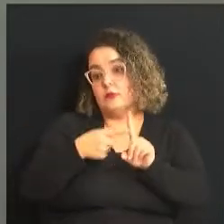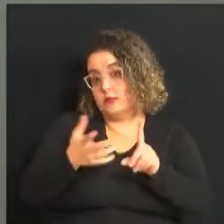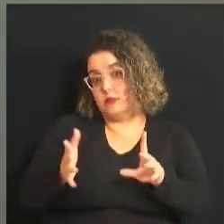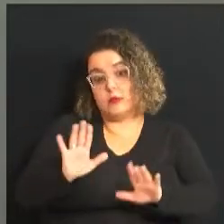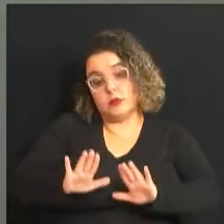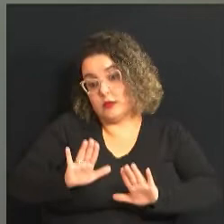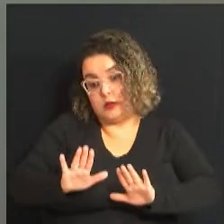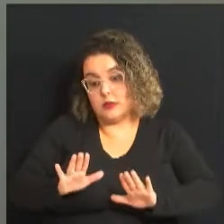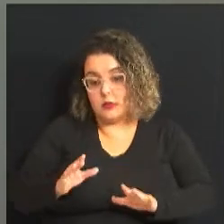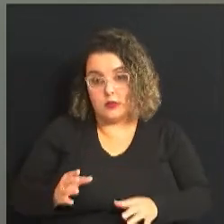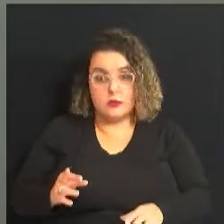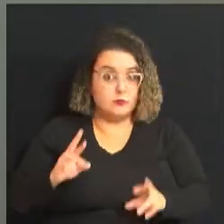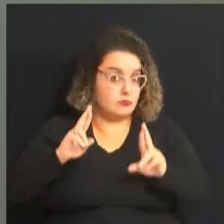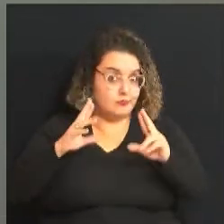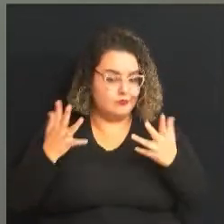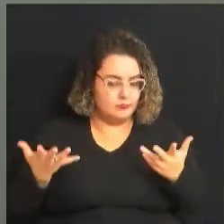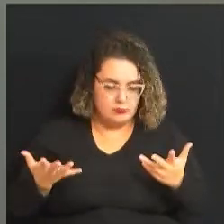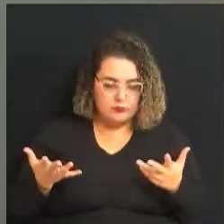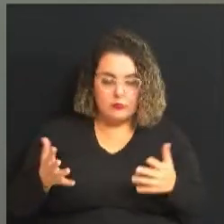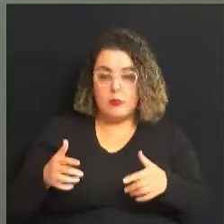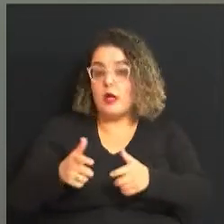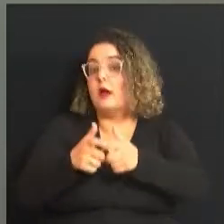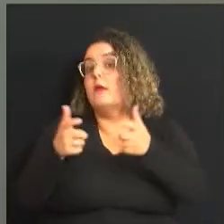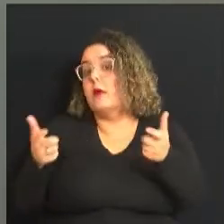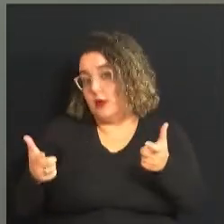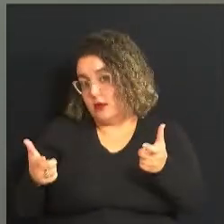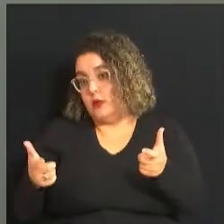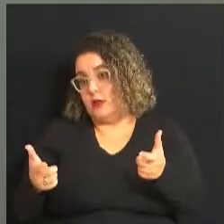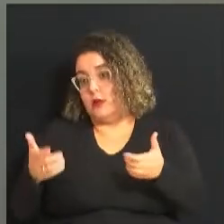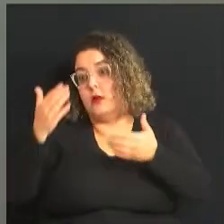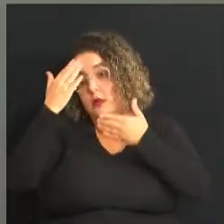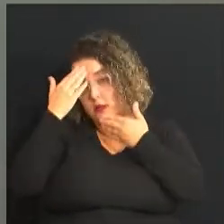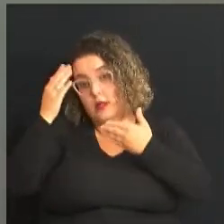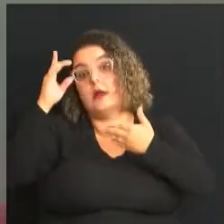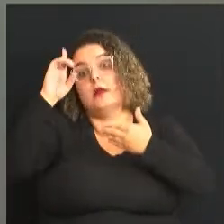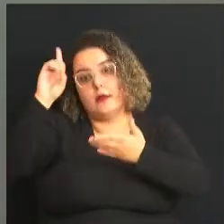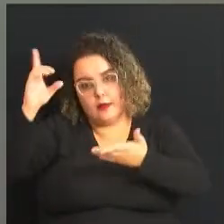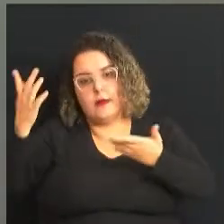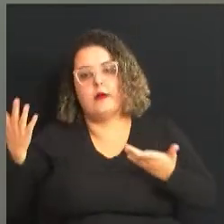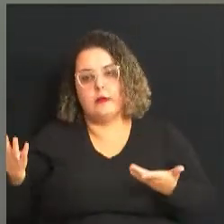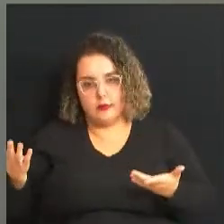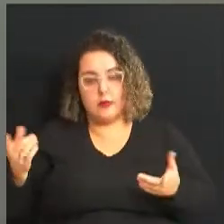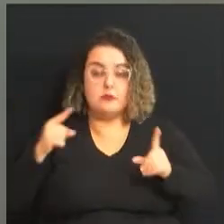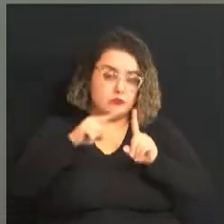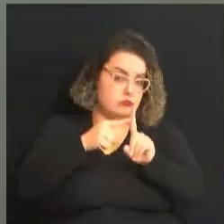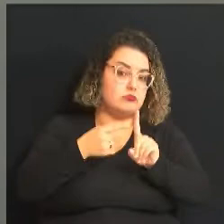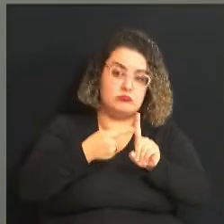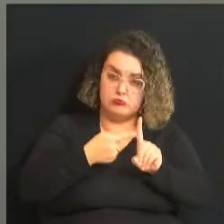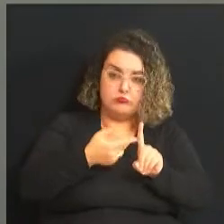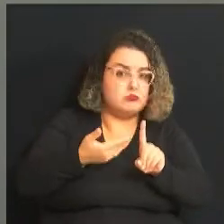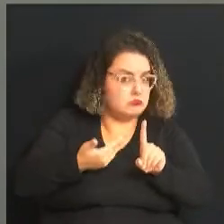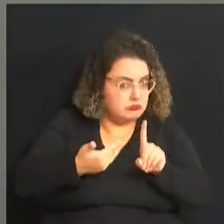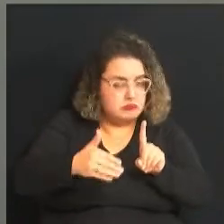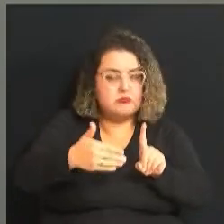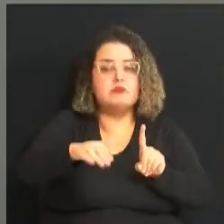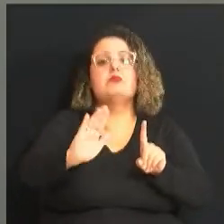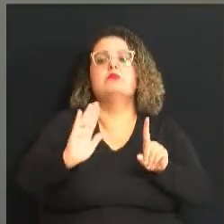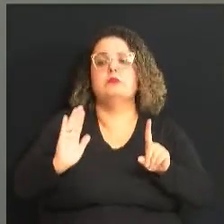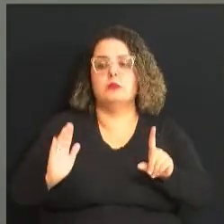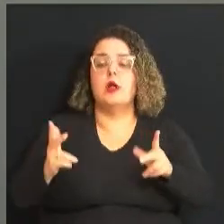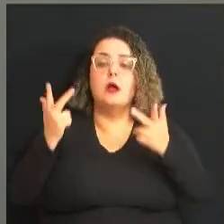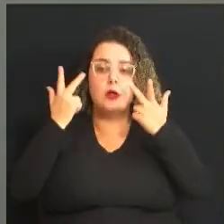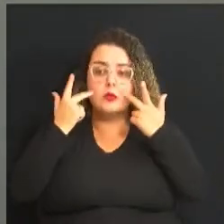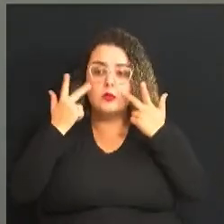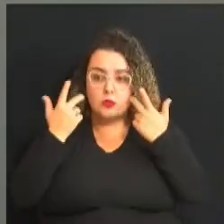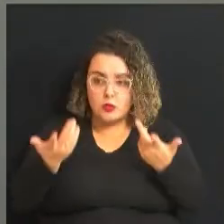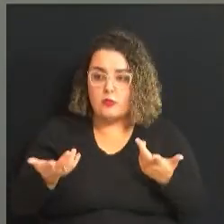inesperada. Mas na imensa maioria das vezes, graças a Deus, essa gravidez ela vai para frente, é uma gravidez que acontece, que